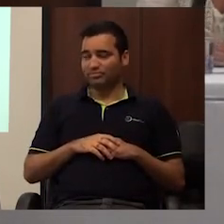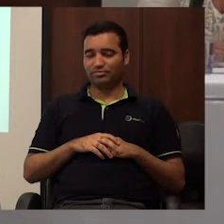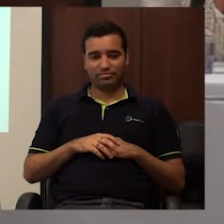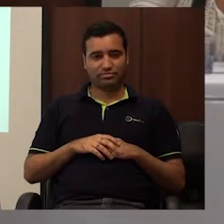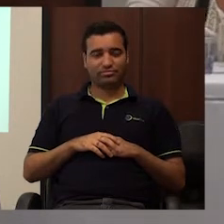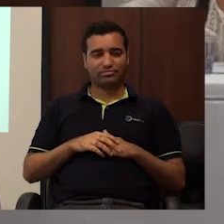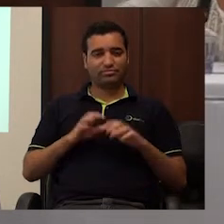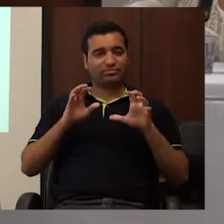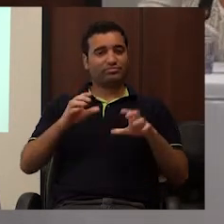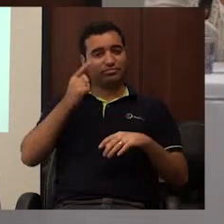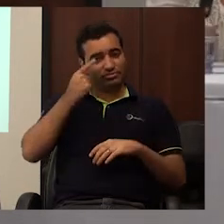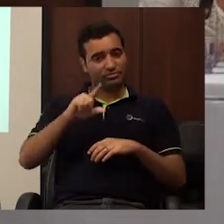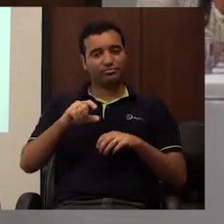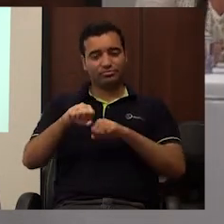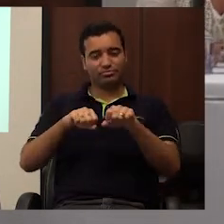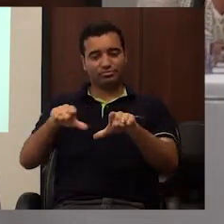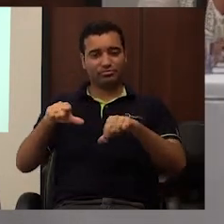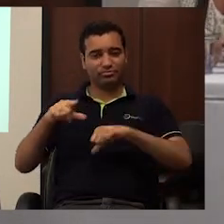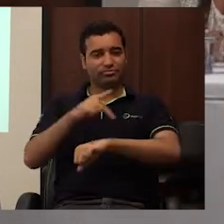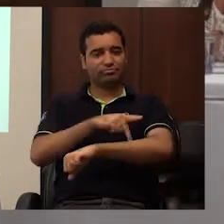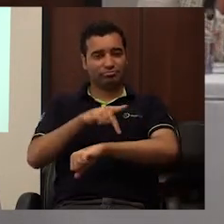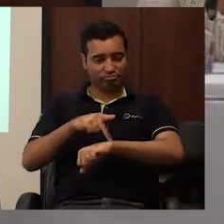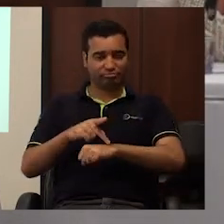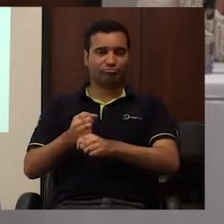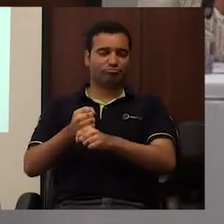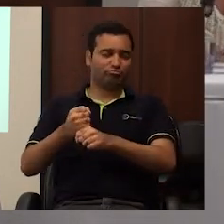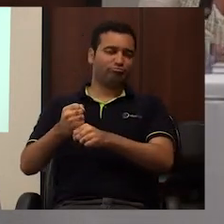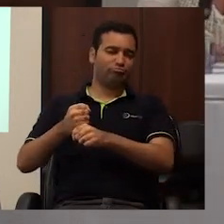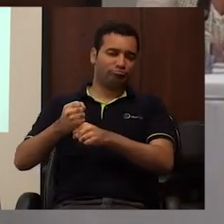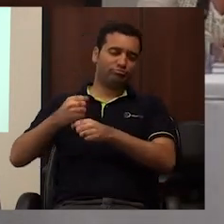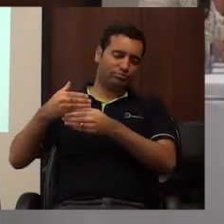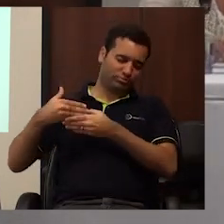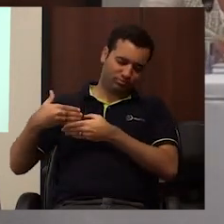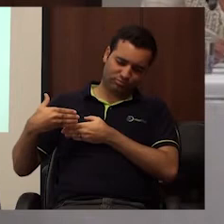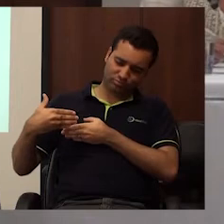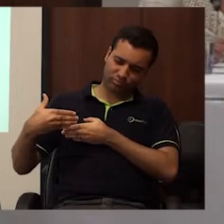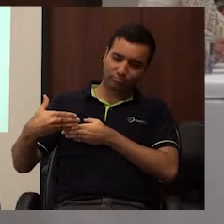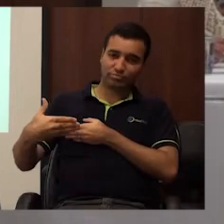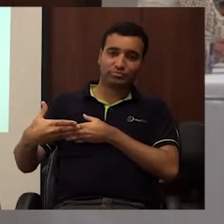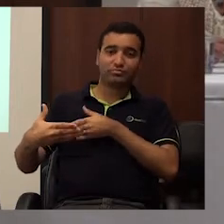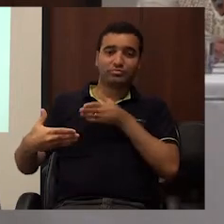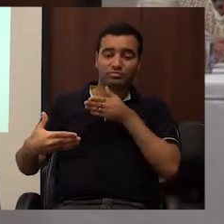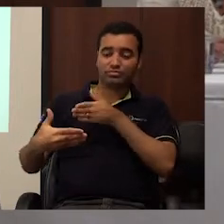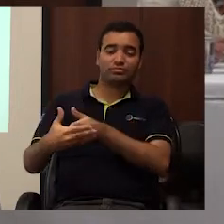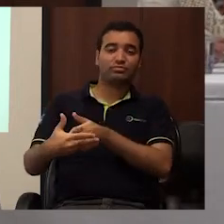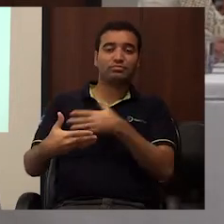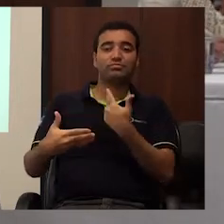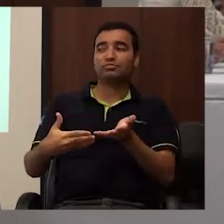a formação do pedagogo durante todos esses anos até a